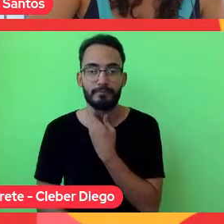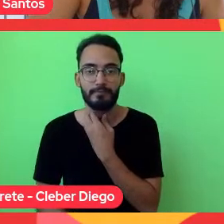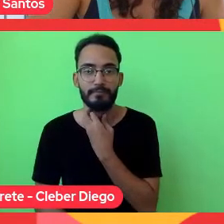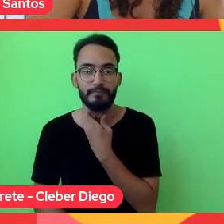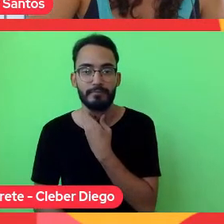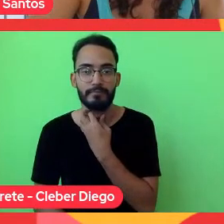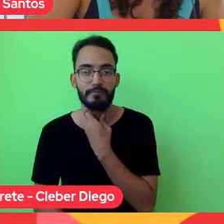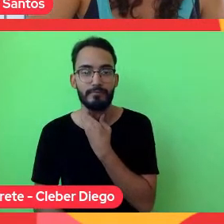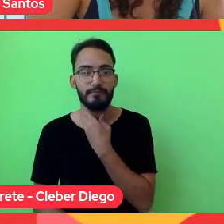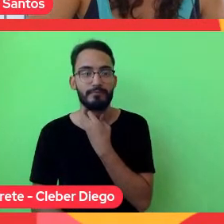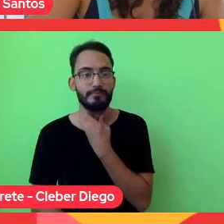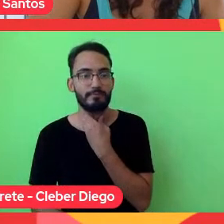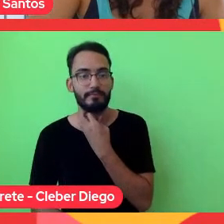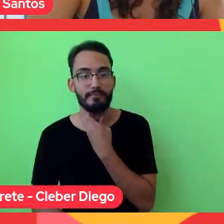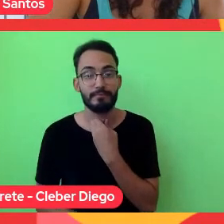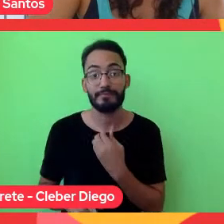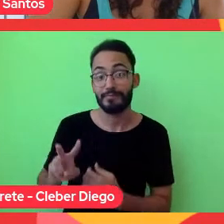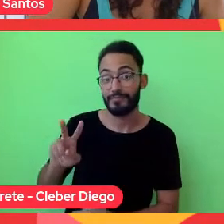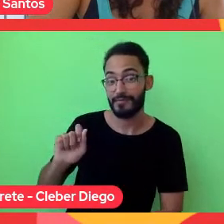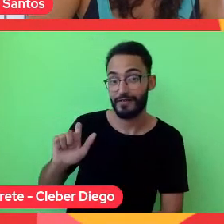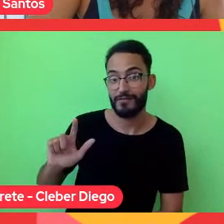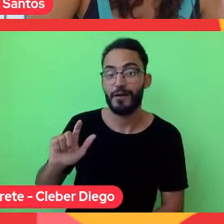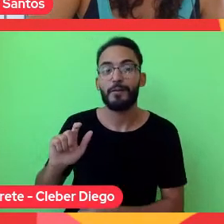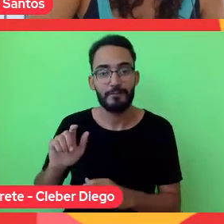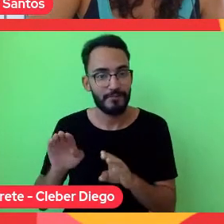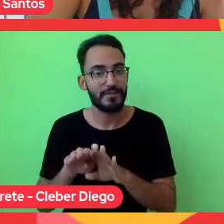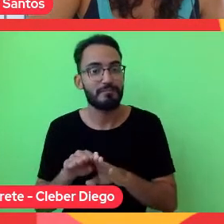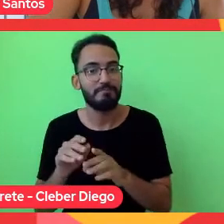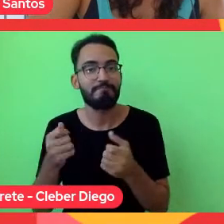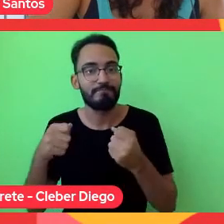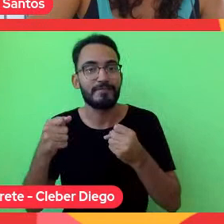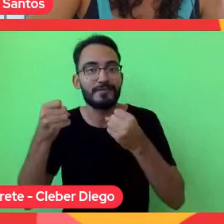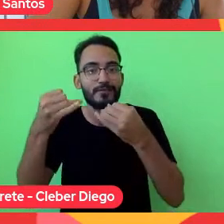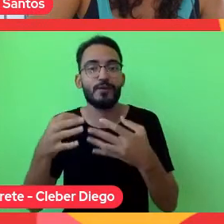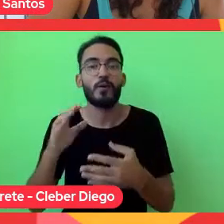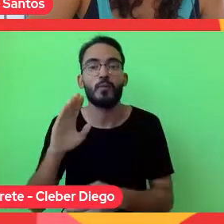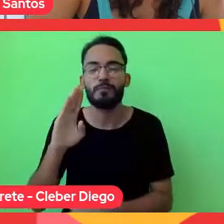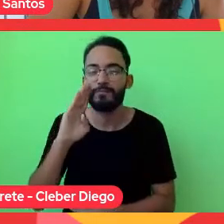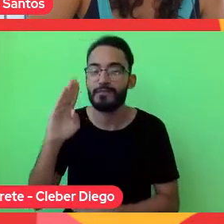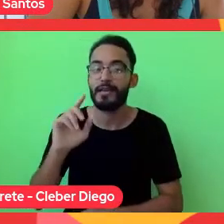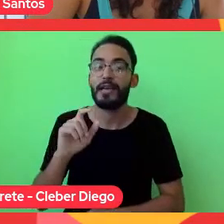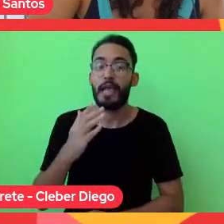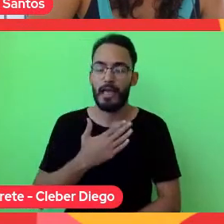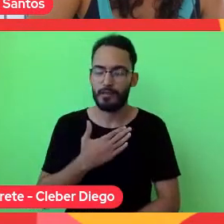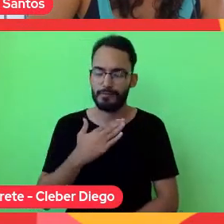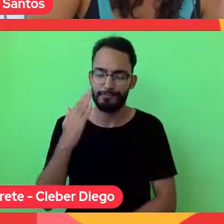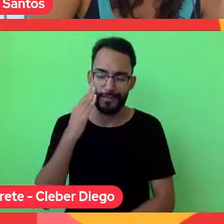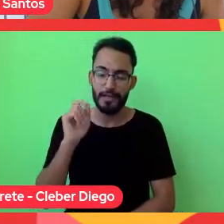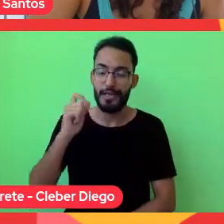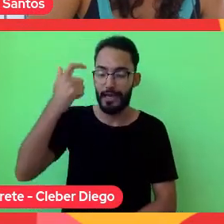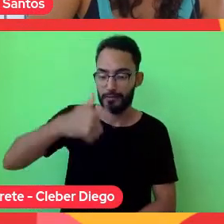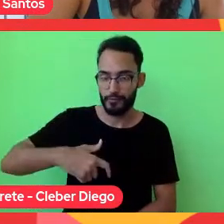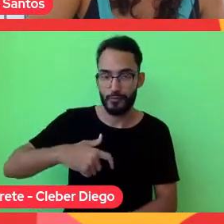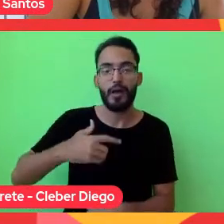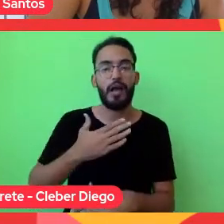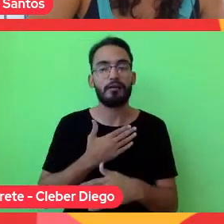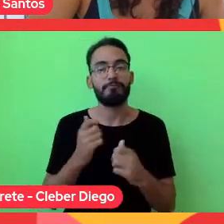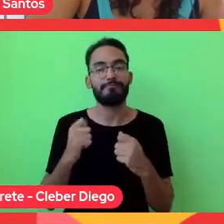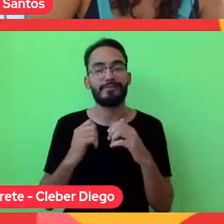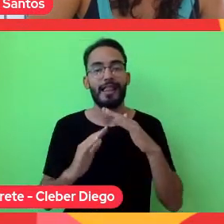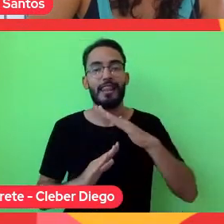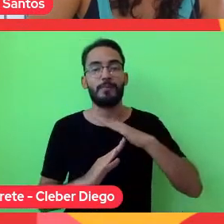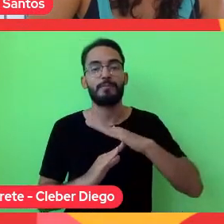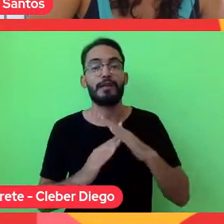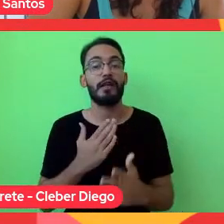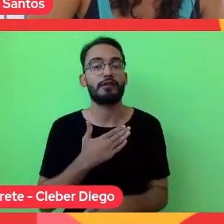O Val até colocaria a palavra limite aí também na discussão, né? Então, assim, se eu sei quem eu sou, então eu coloco alguns limites, eu faço